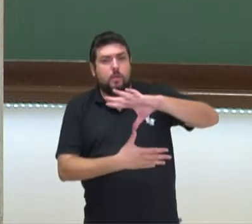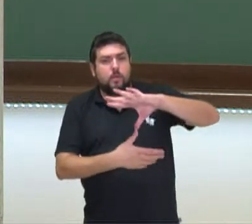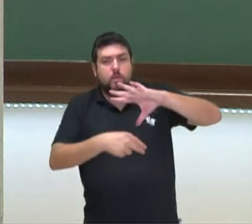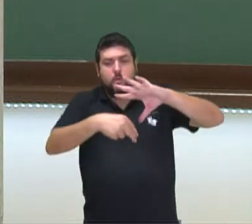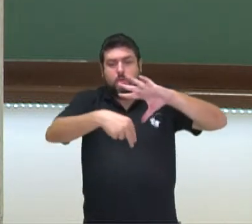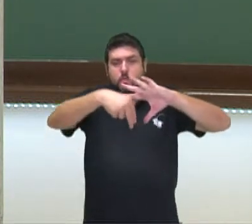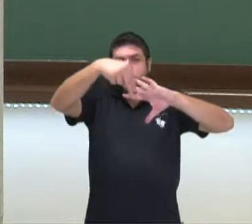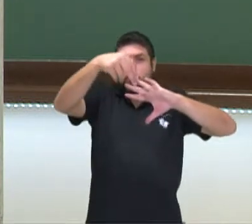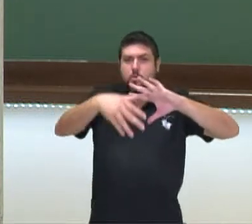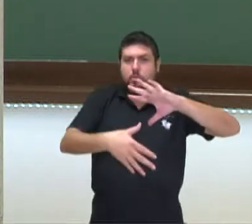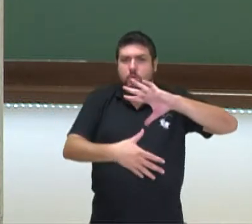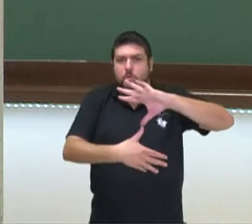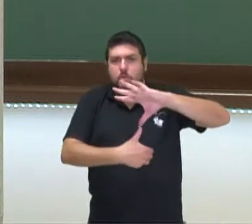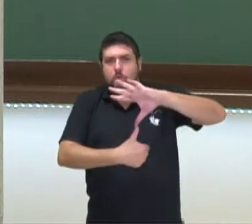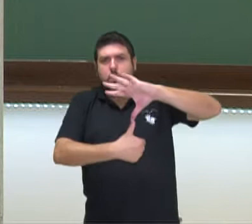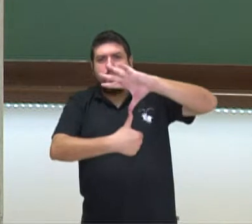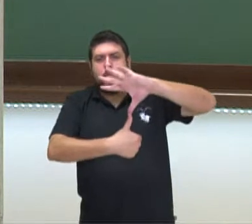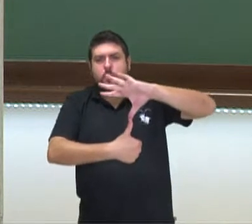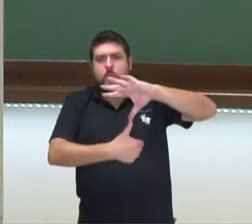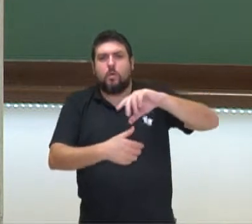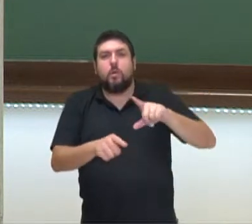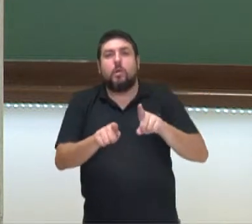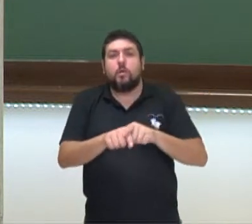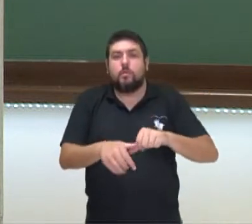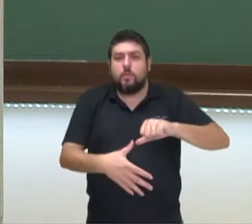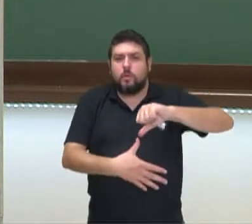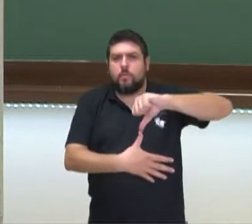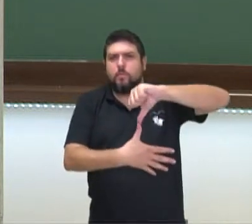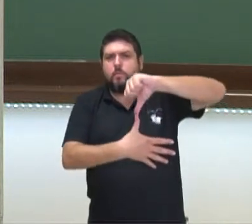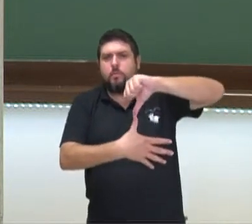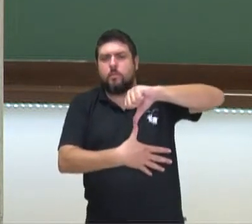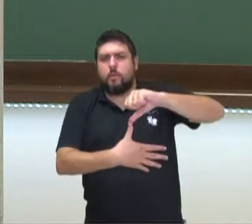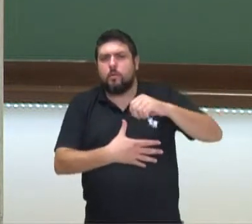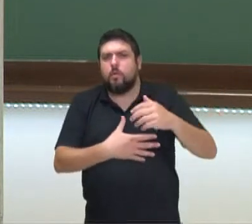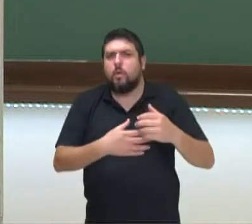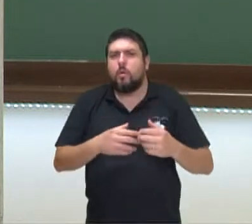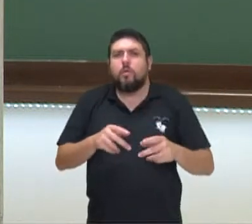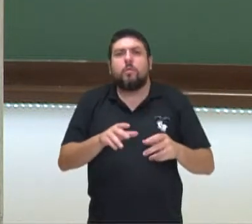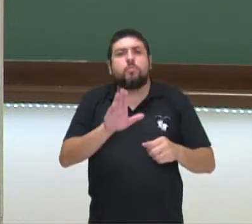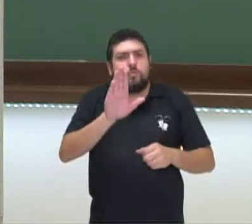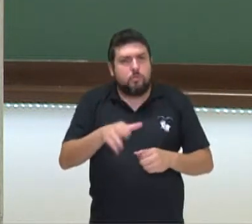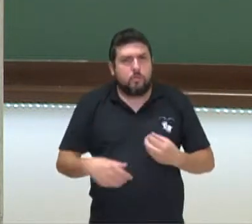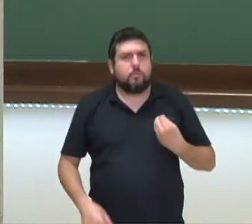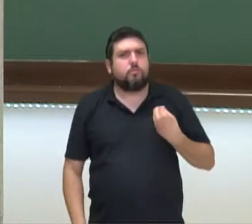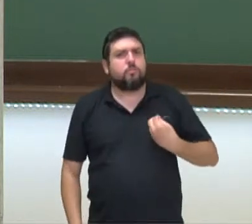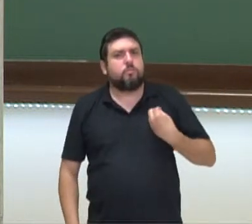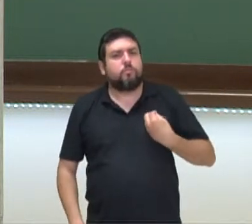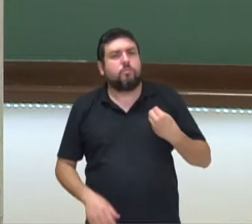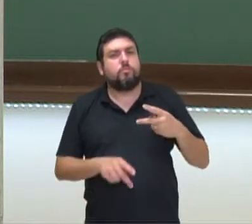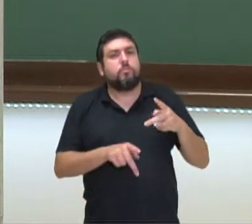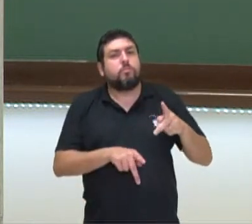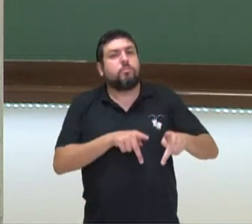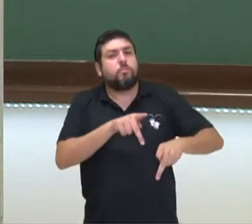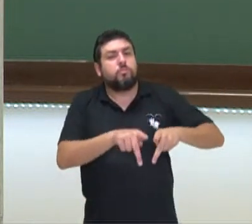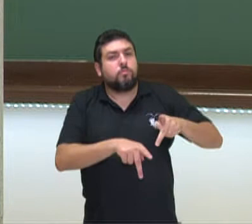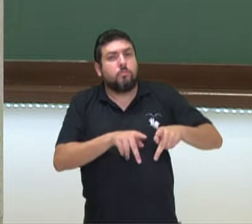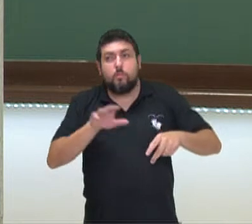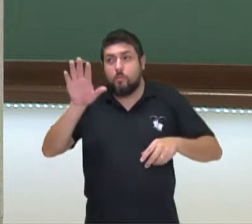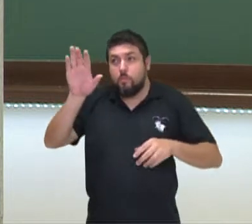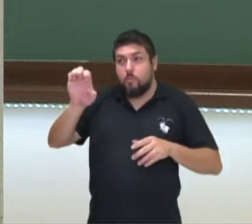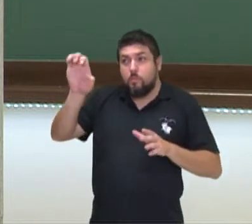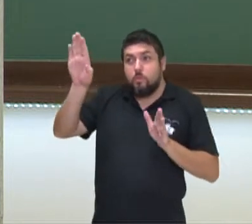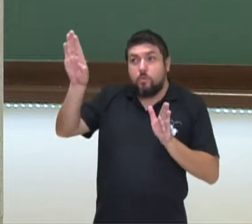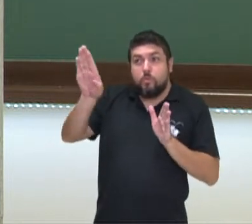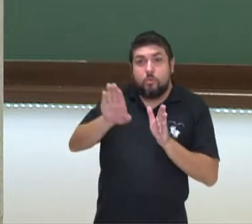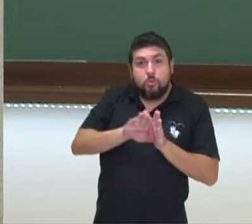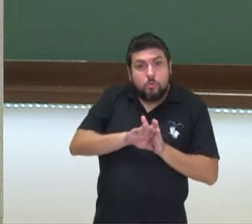parte central, aqui na América do Sul, de povos que viviam na América antes da chegada dos europeus. Então a gente não